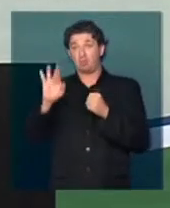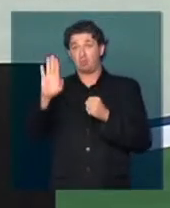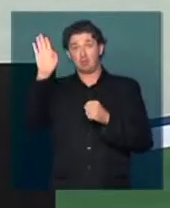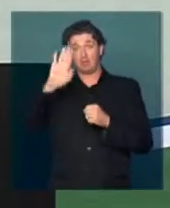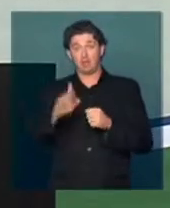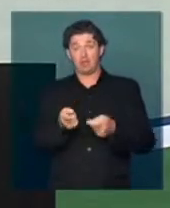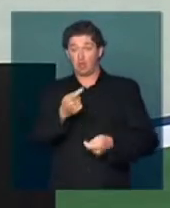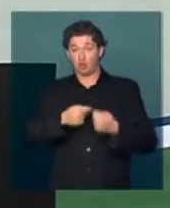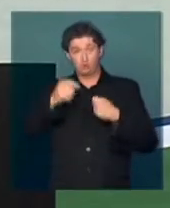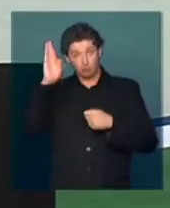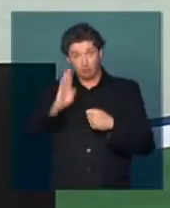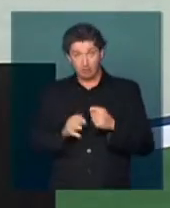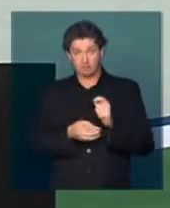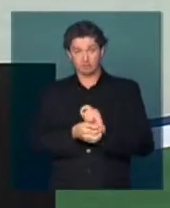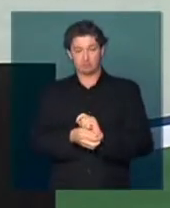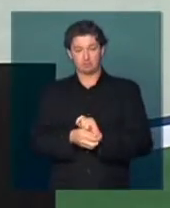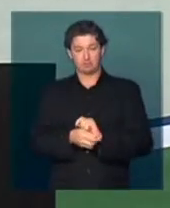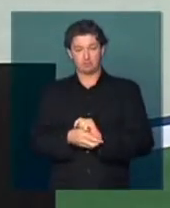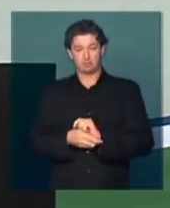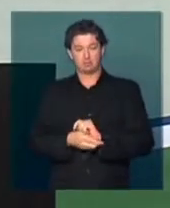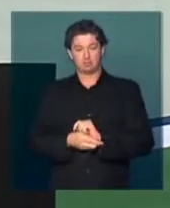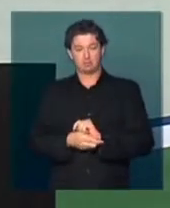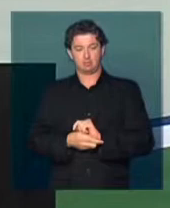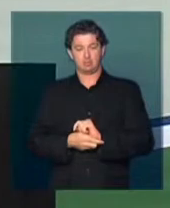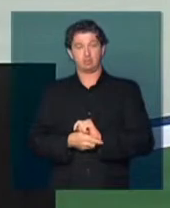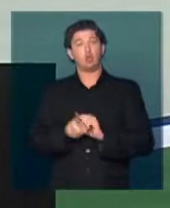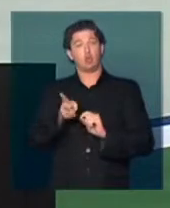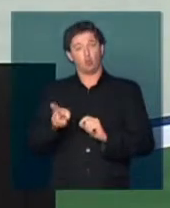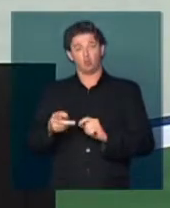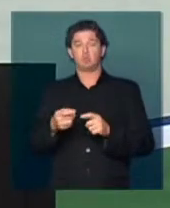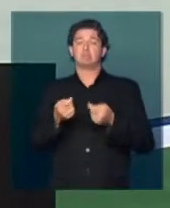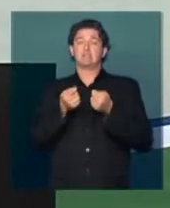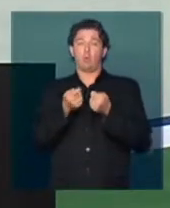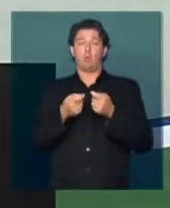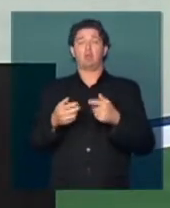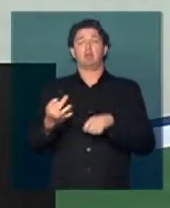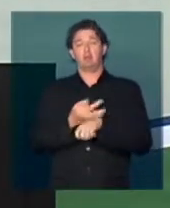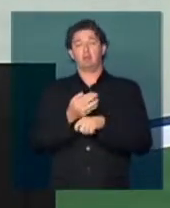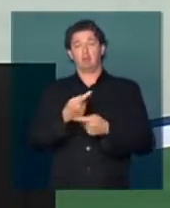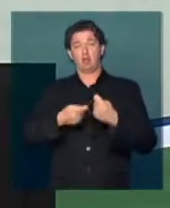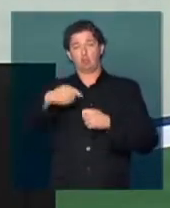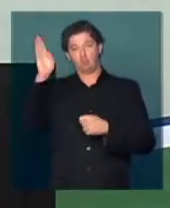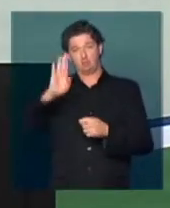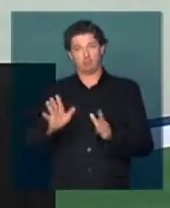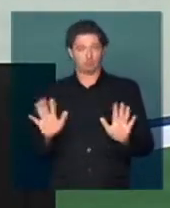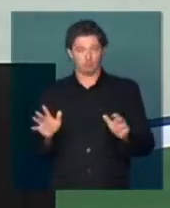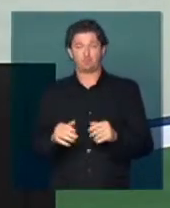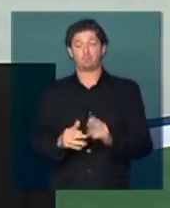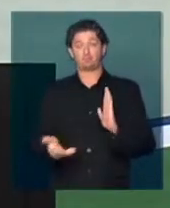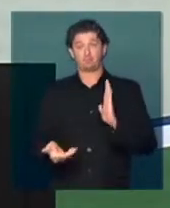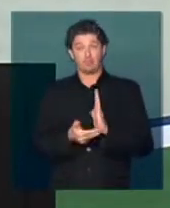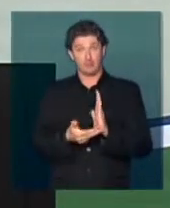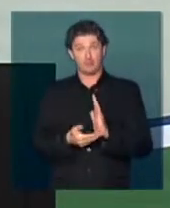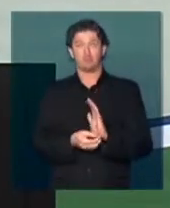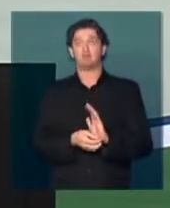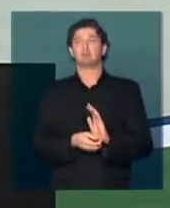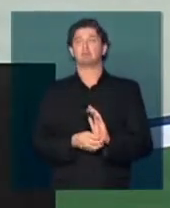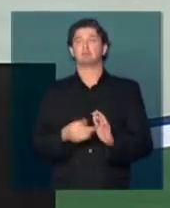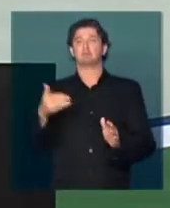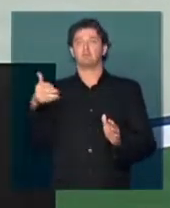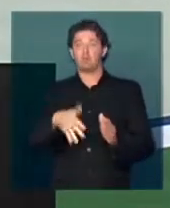segura a balança comercial e que ainda tem segurado aí a riqueza do Brasil. A Câmara Federal vem